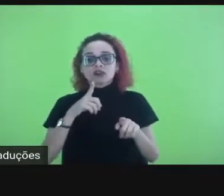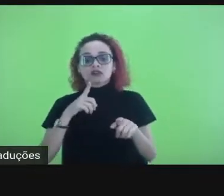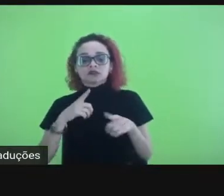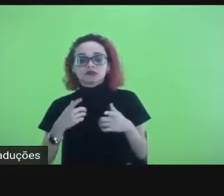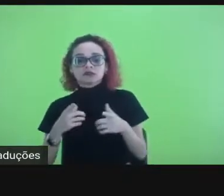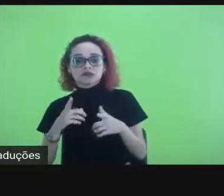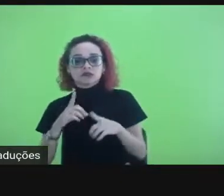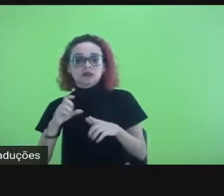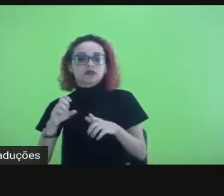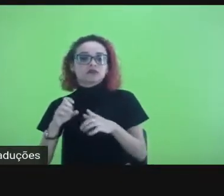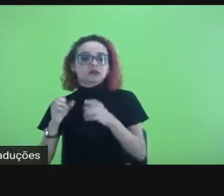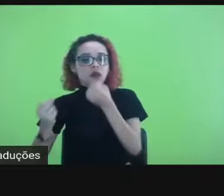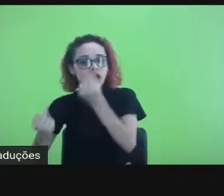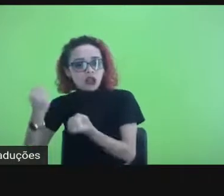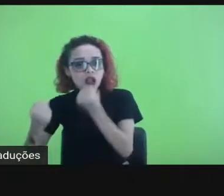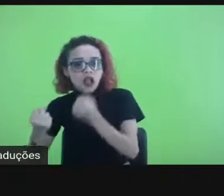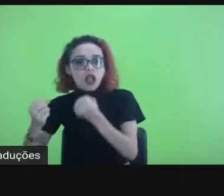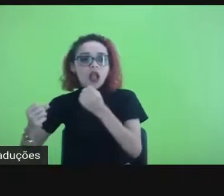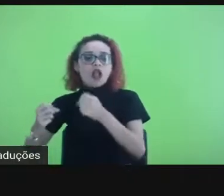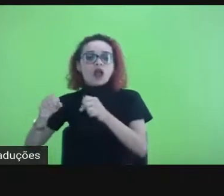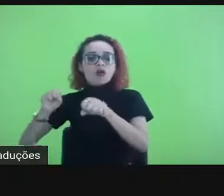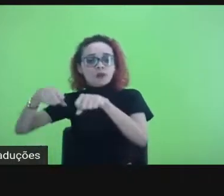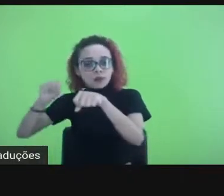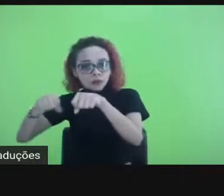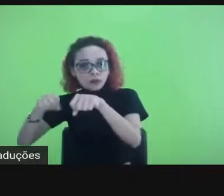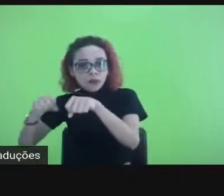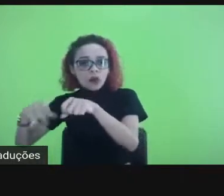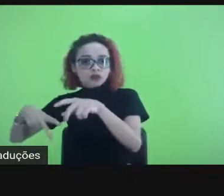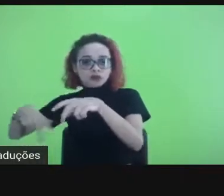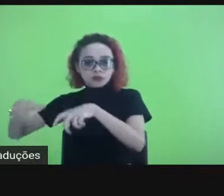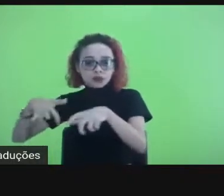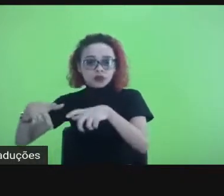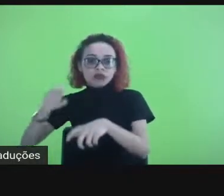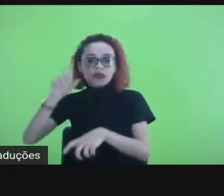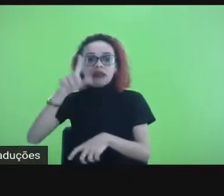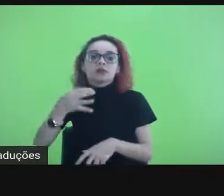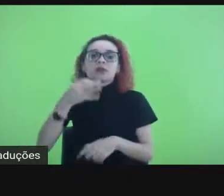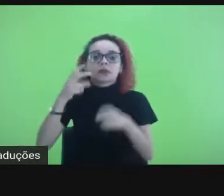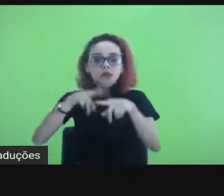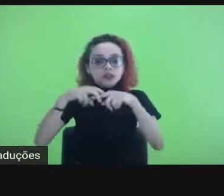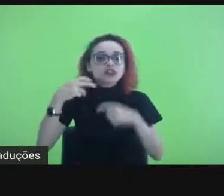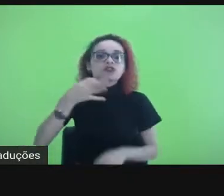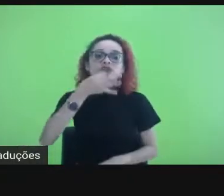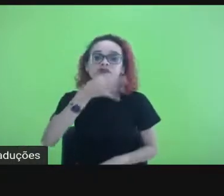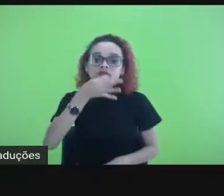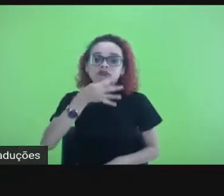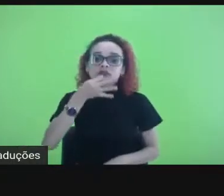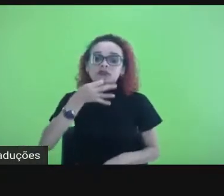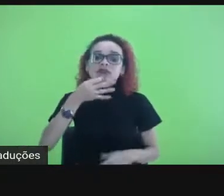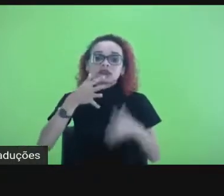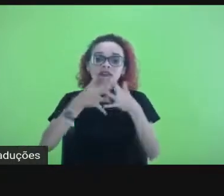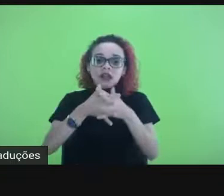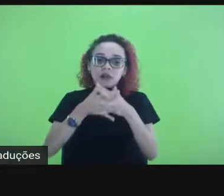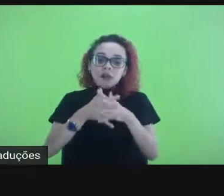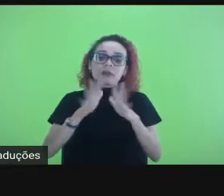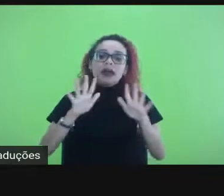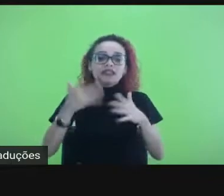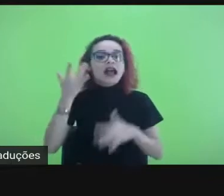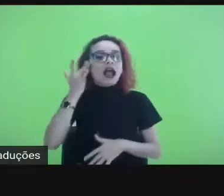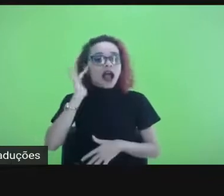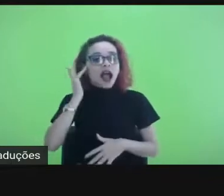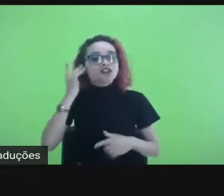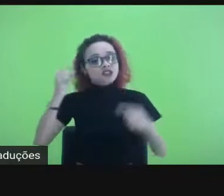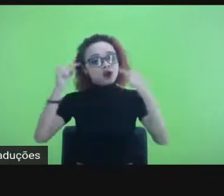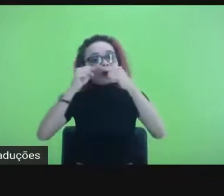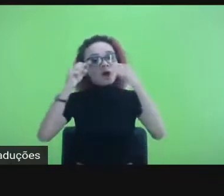de carro, de moto passando, tem alguma interferência sonora, que eu acho que é bem compatível com o tema, né, de falar